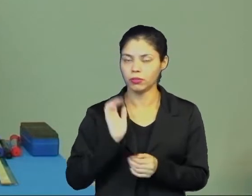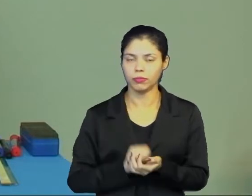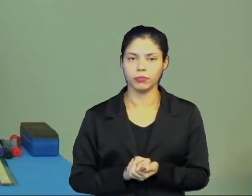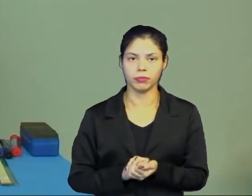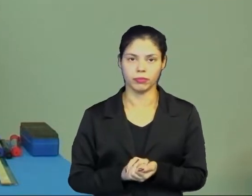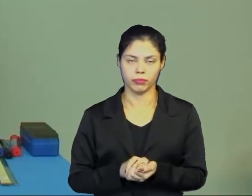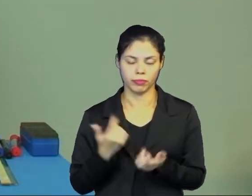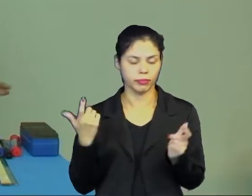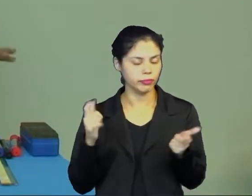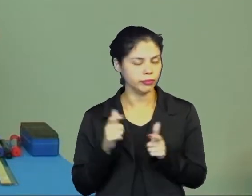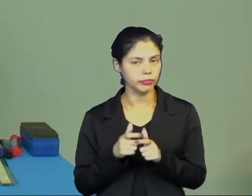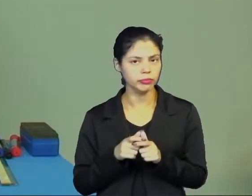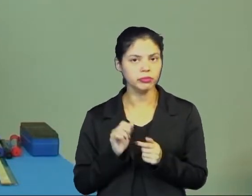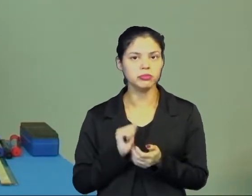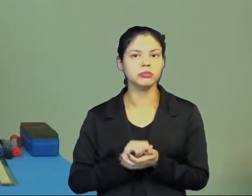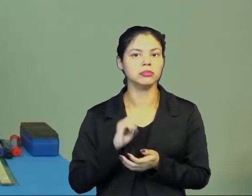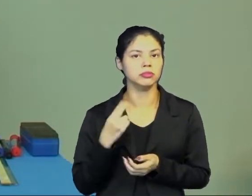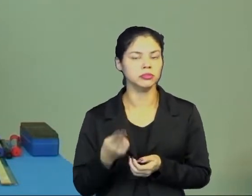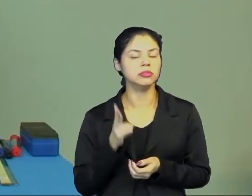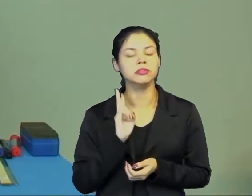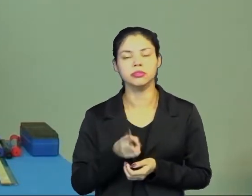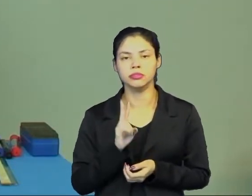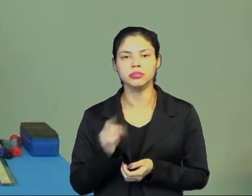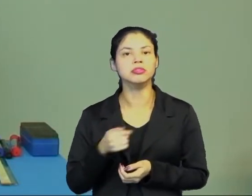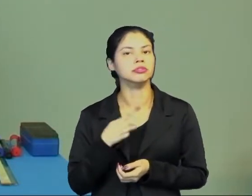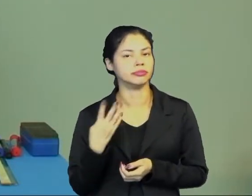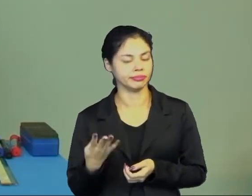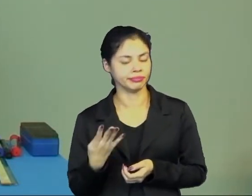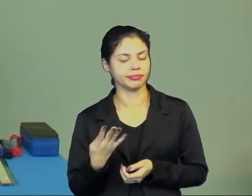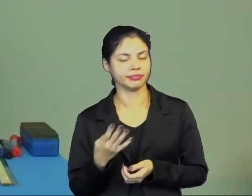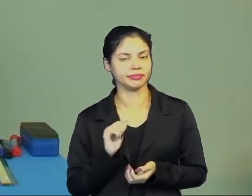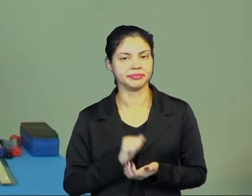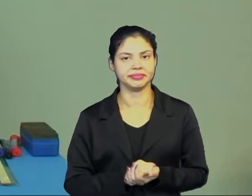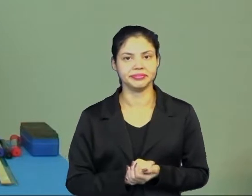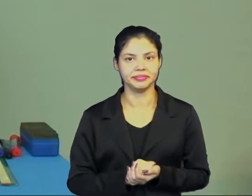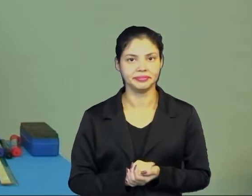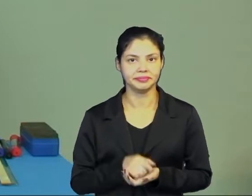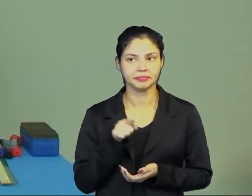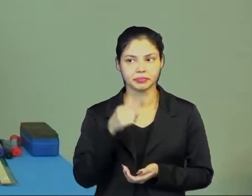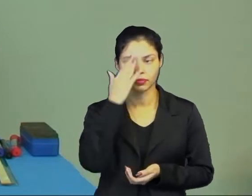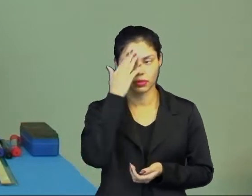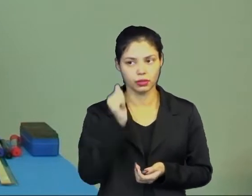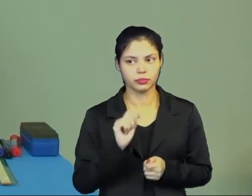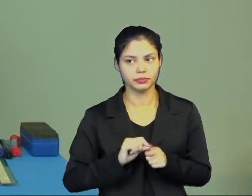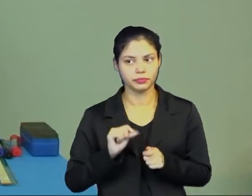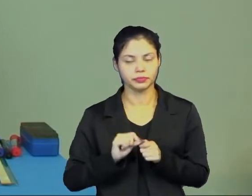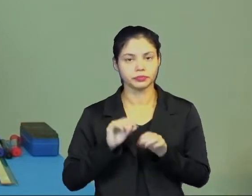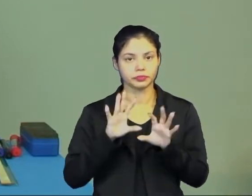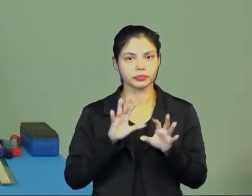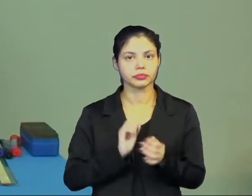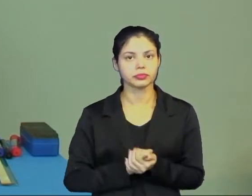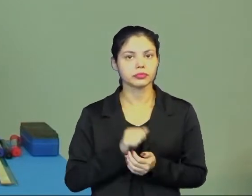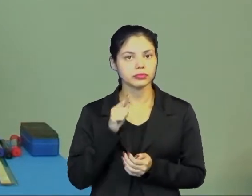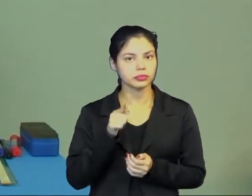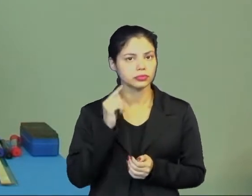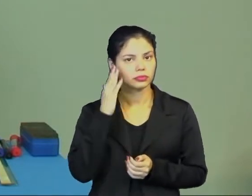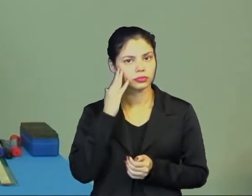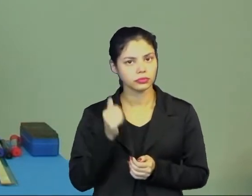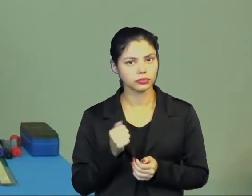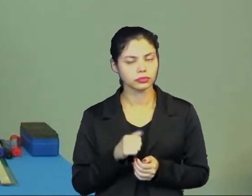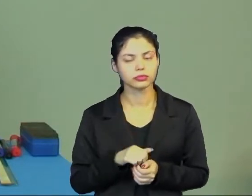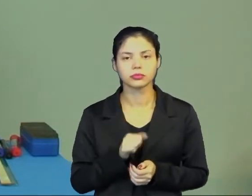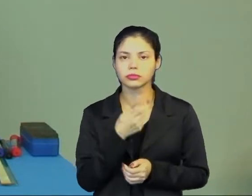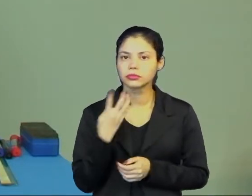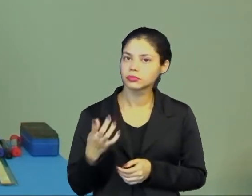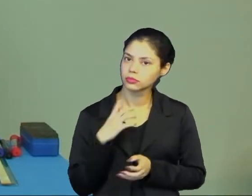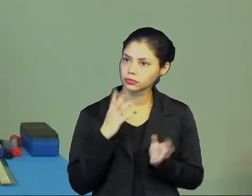mais, menos ou a mesma quantidade. Você sabe fazer isso? Você sabe quando